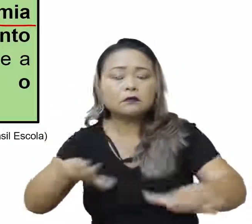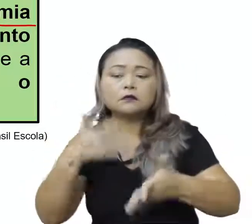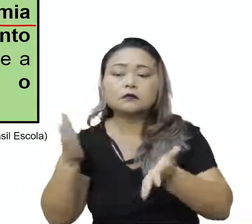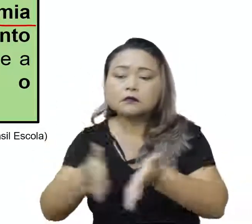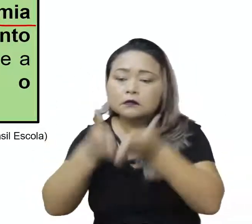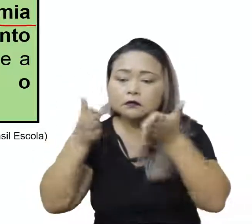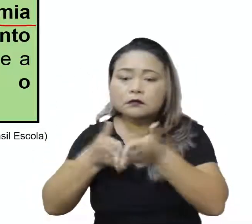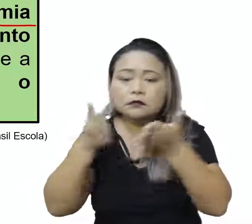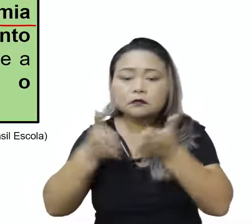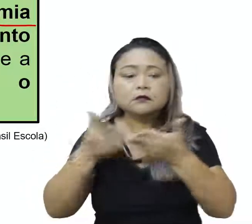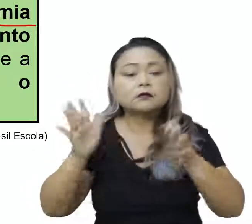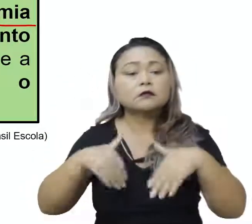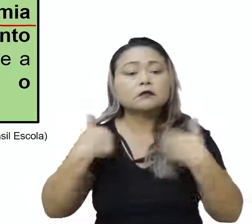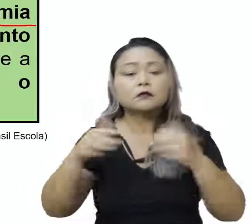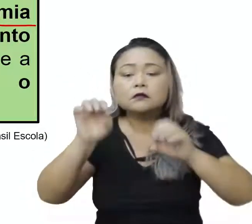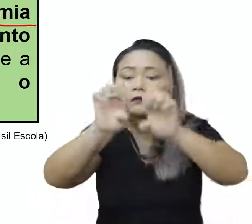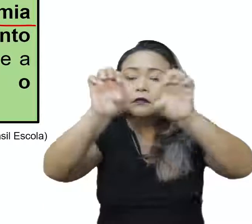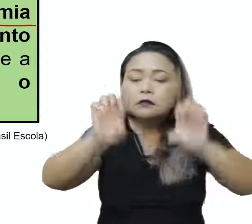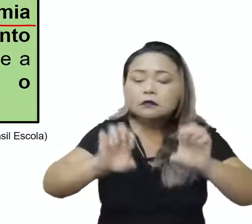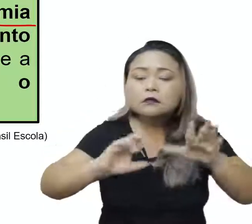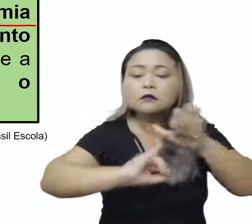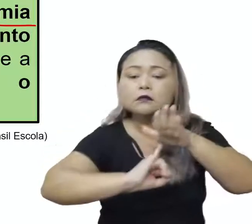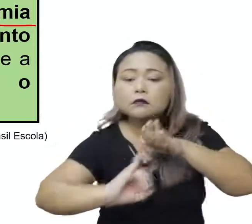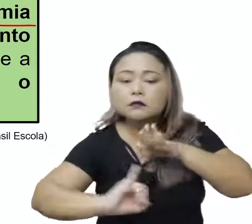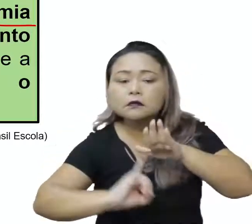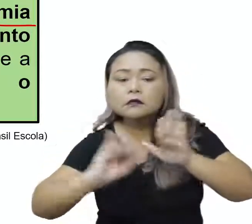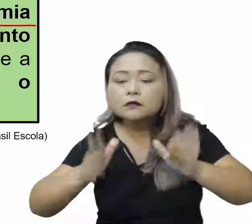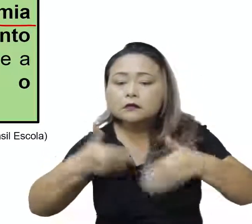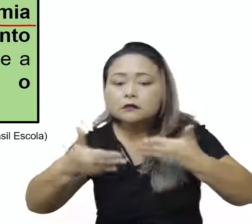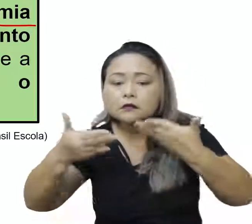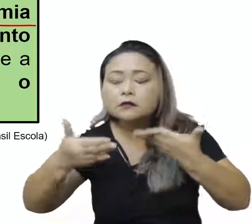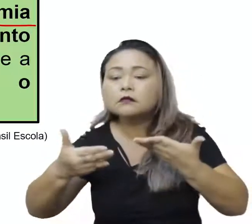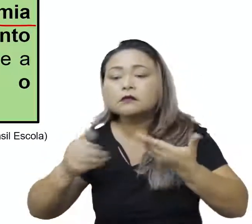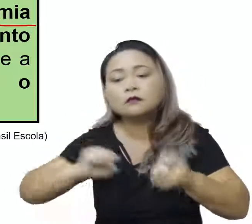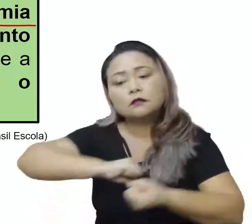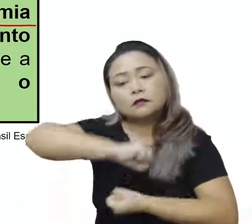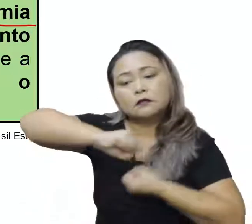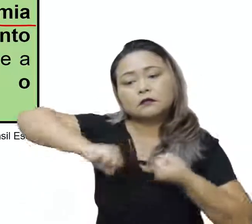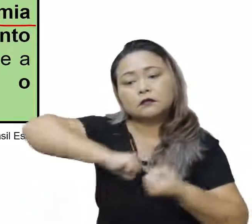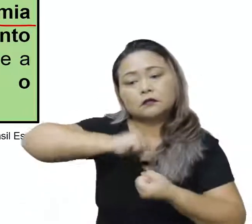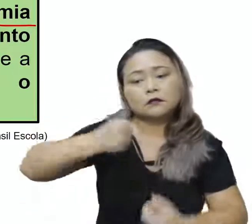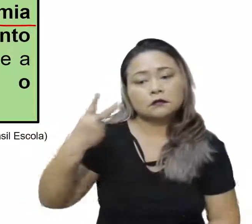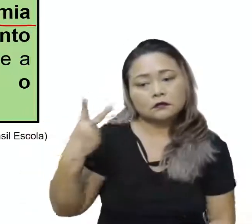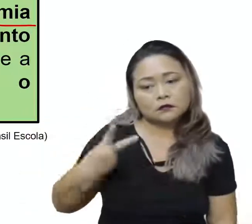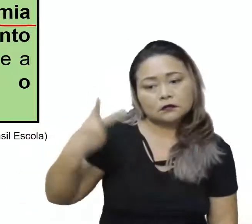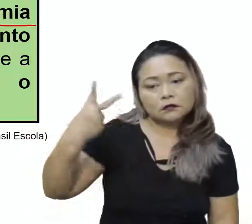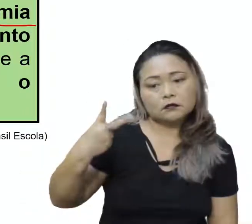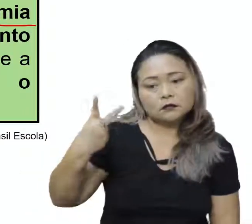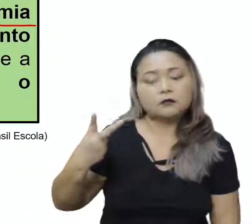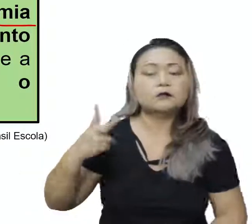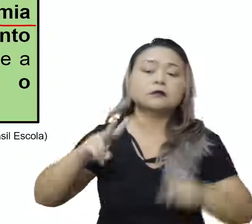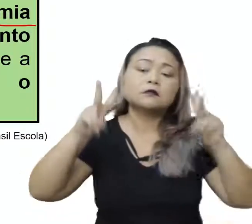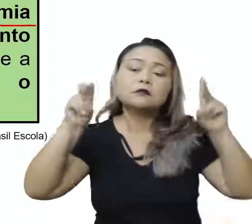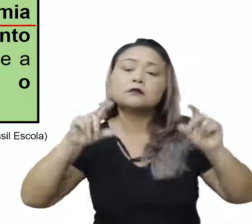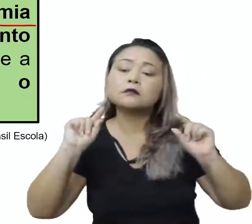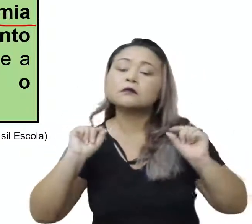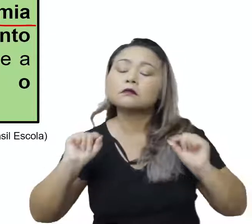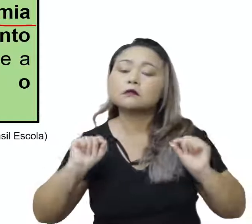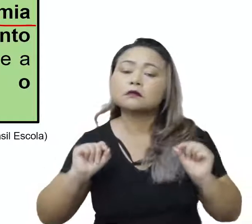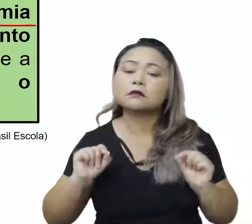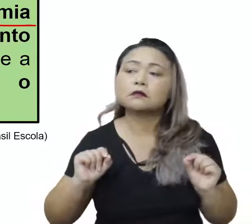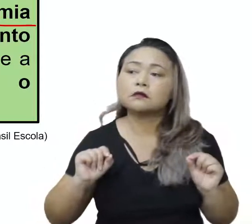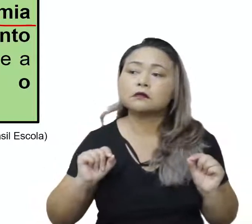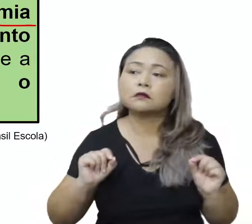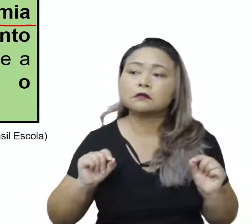pobreza e a estrutura institucional para o desenvolvimento sustentável. Isso quer dizer o quê, galera? Que